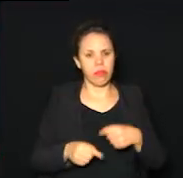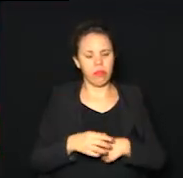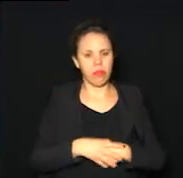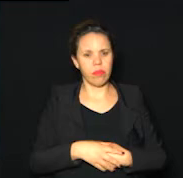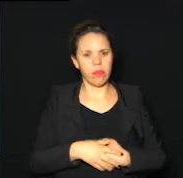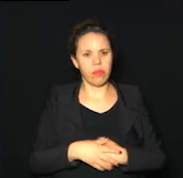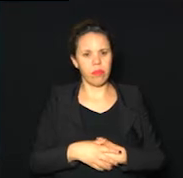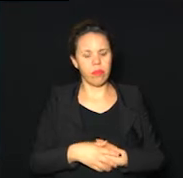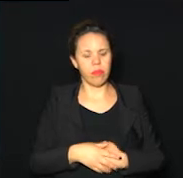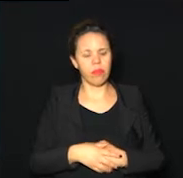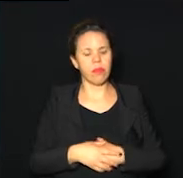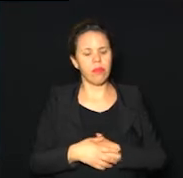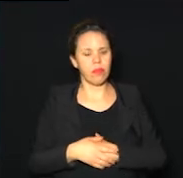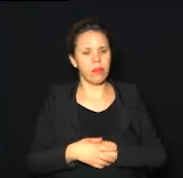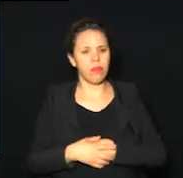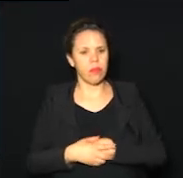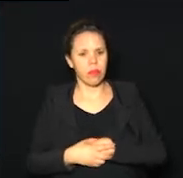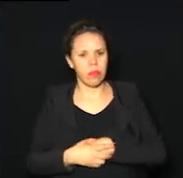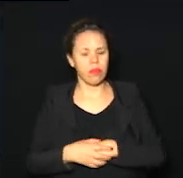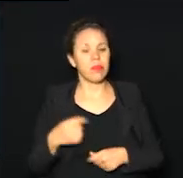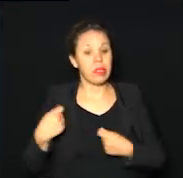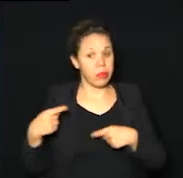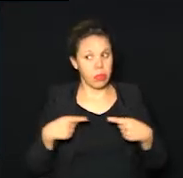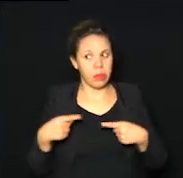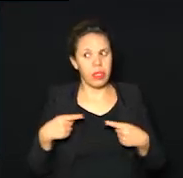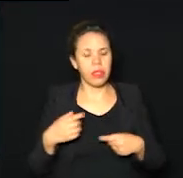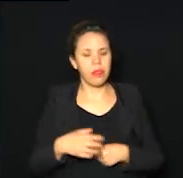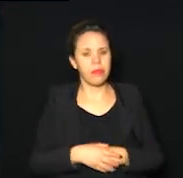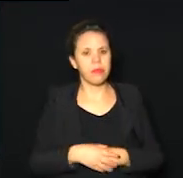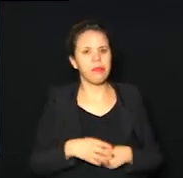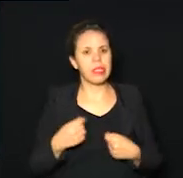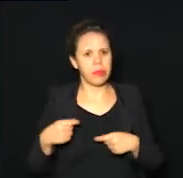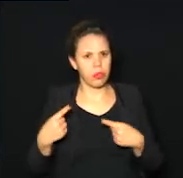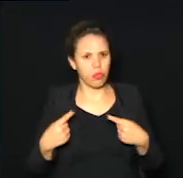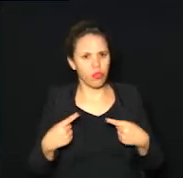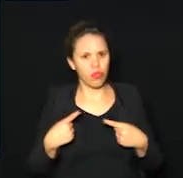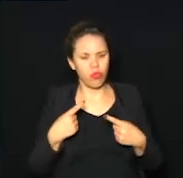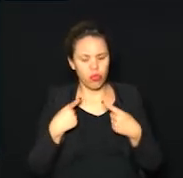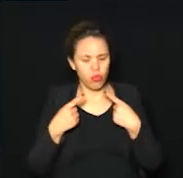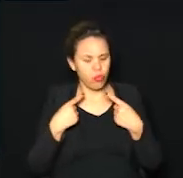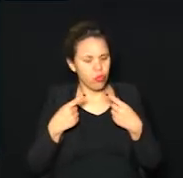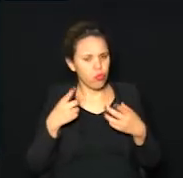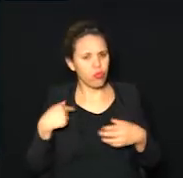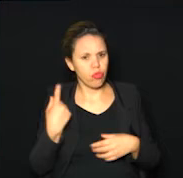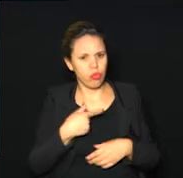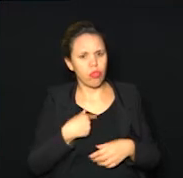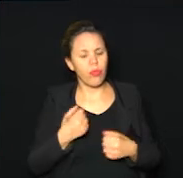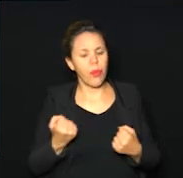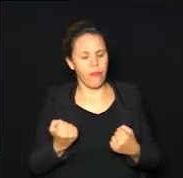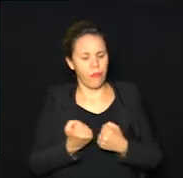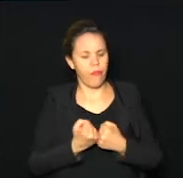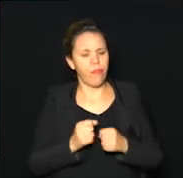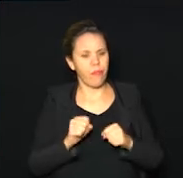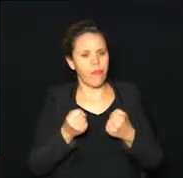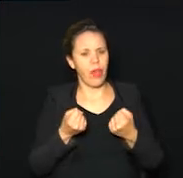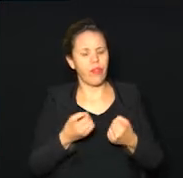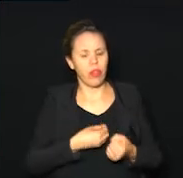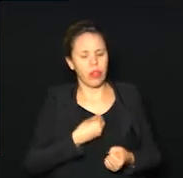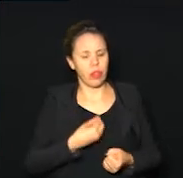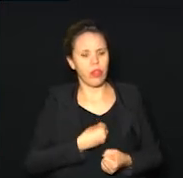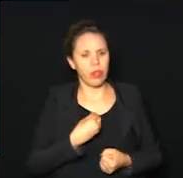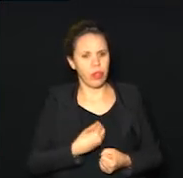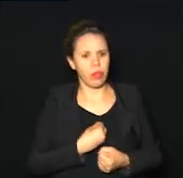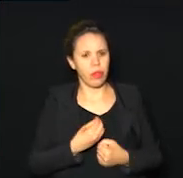É uma lógica perversa. E que precisamos debater, né? Precisamos discutir. Então, nós somos a favor da vida. Nós somos